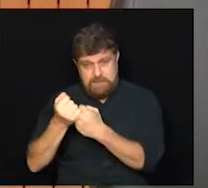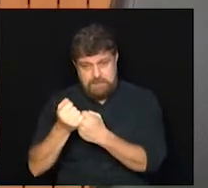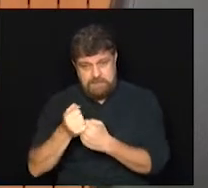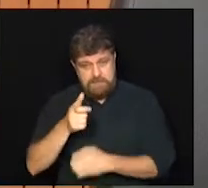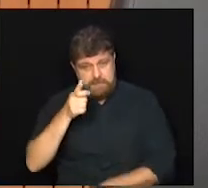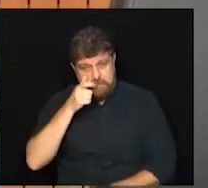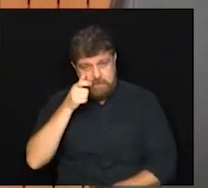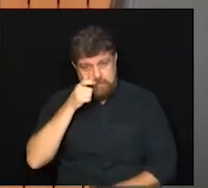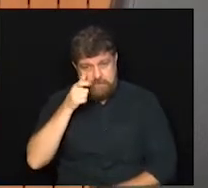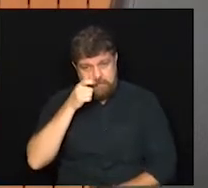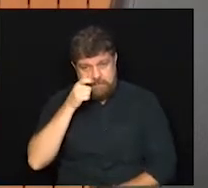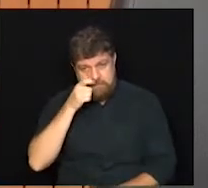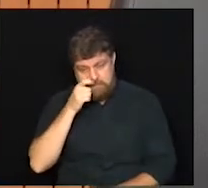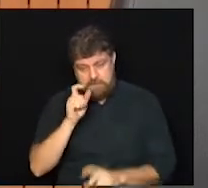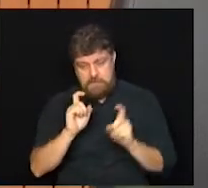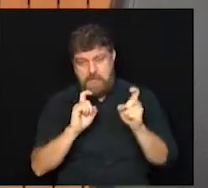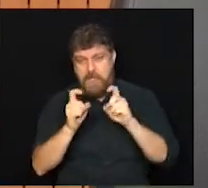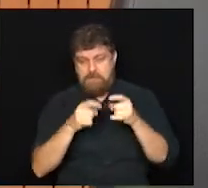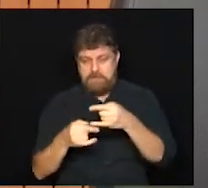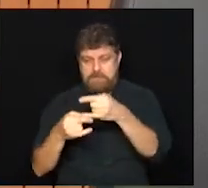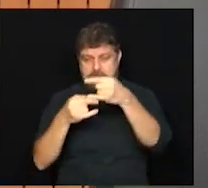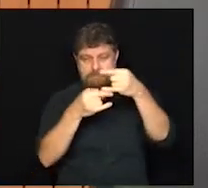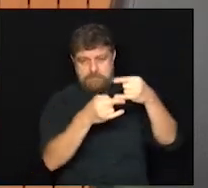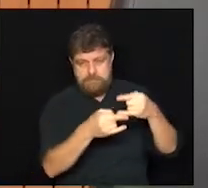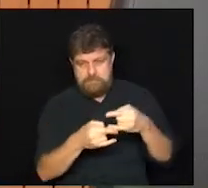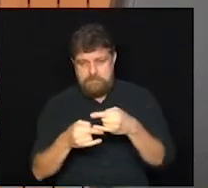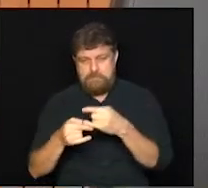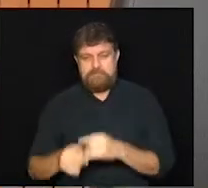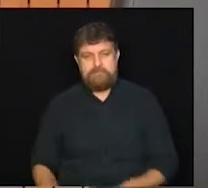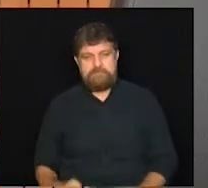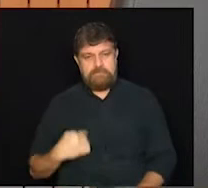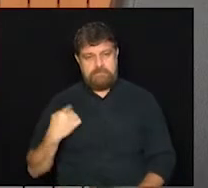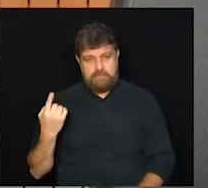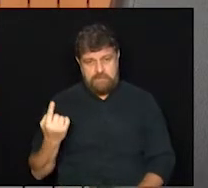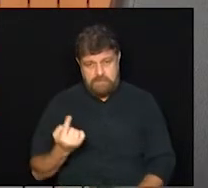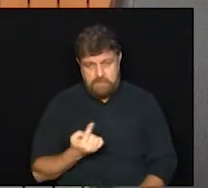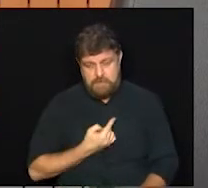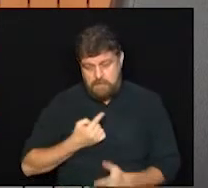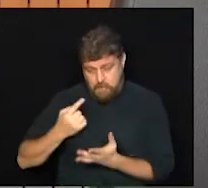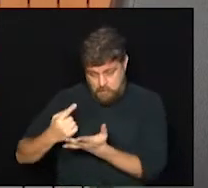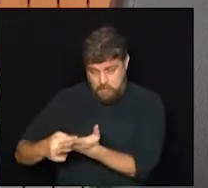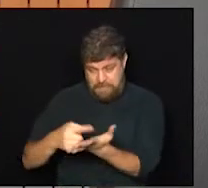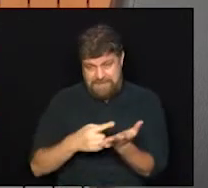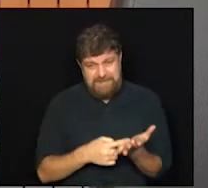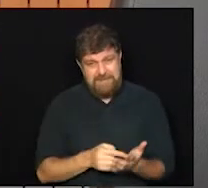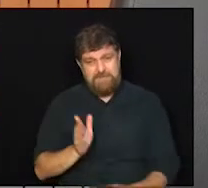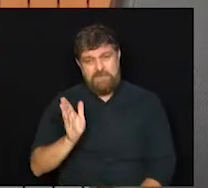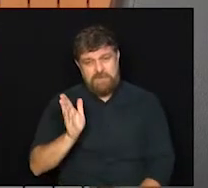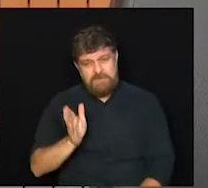acompanhando a nossa reunião. Conforme nós combinamos,